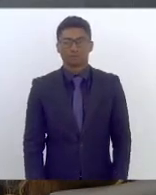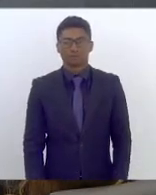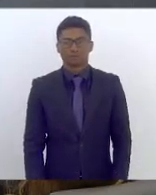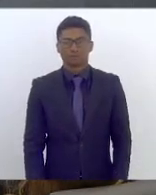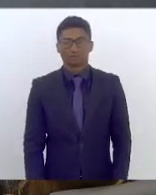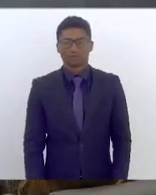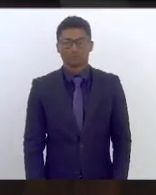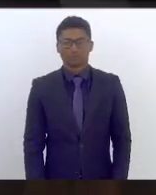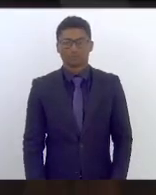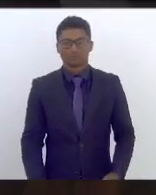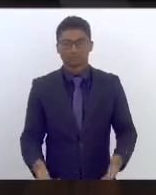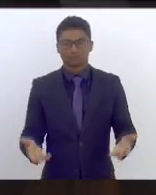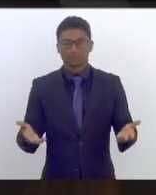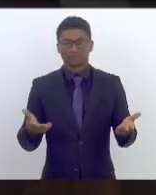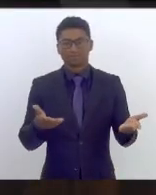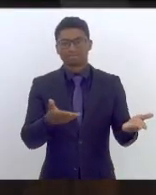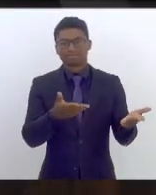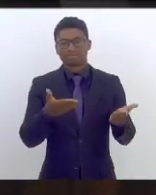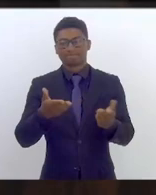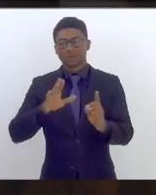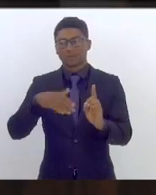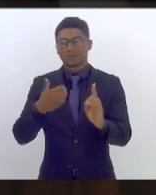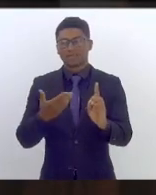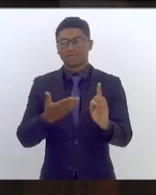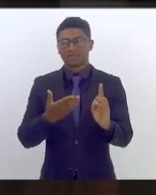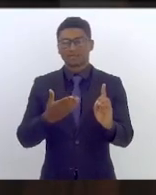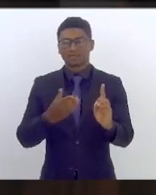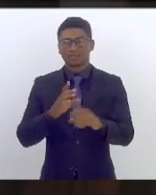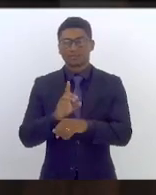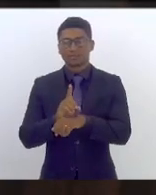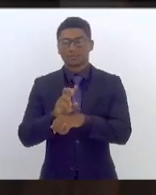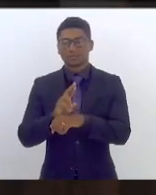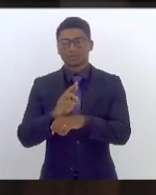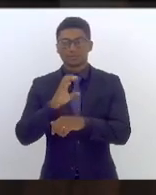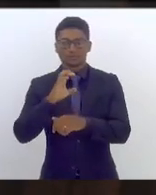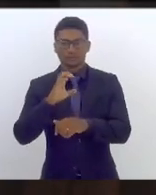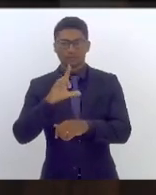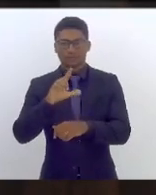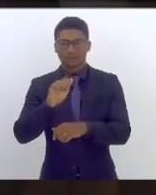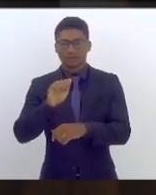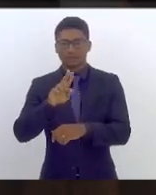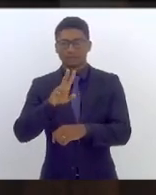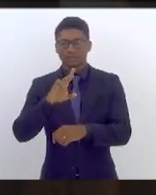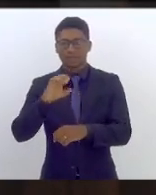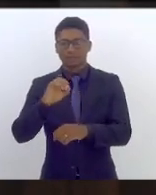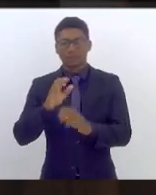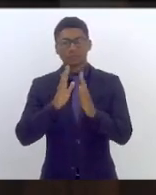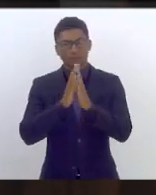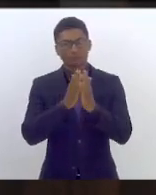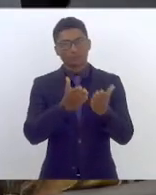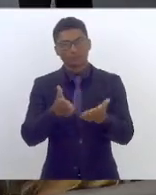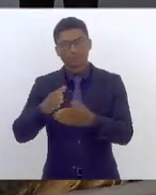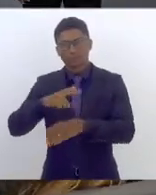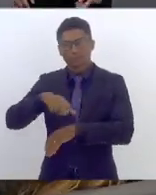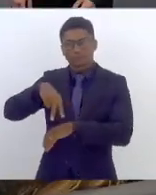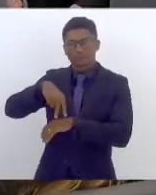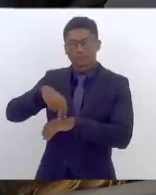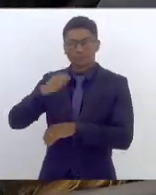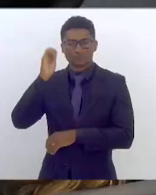passo a palavra agora o nosso homenageado Dr Cláudio possa usar daqui da Tribuna por favor